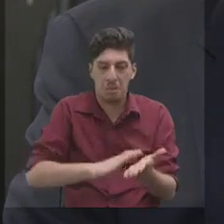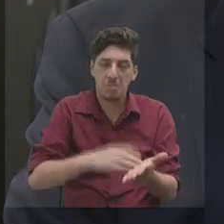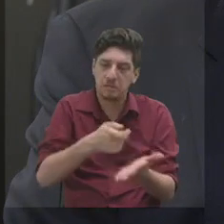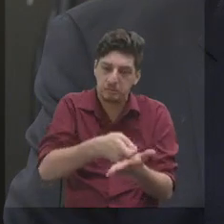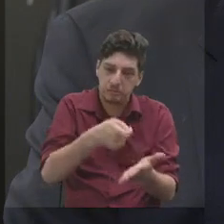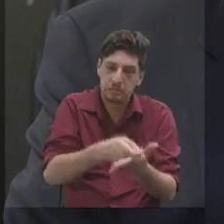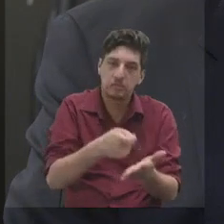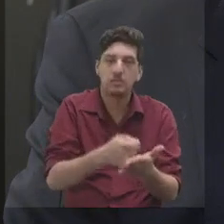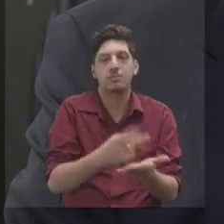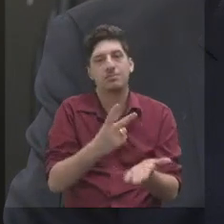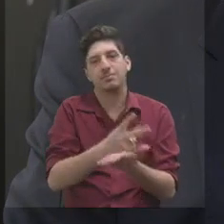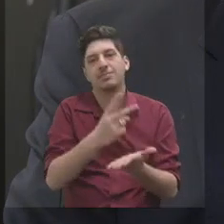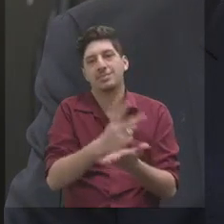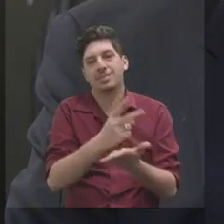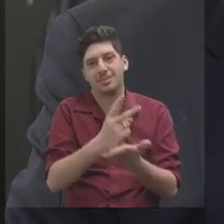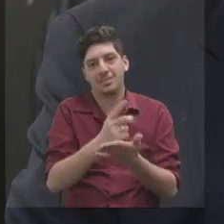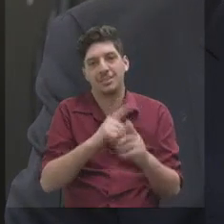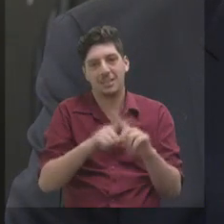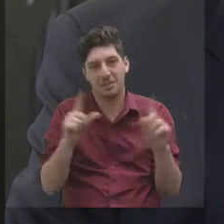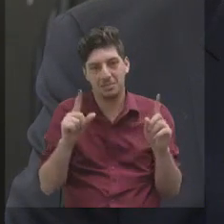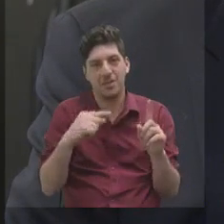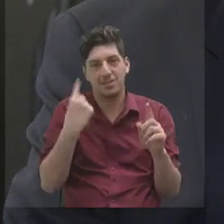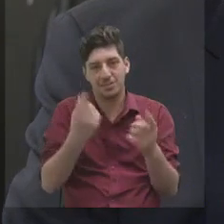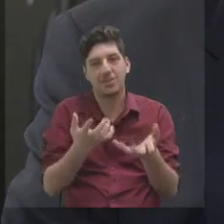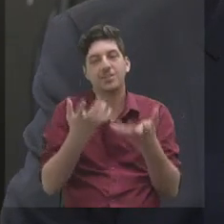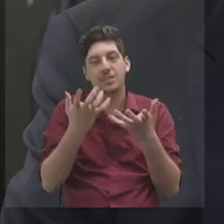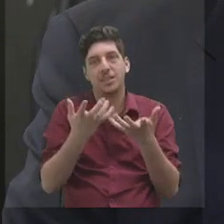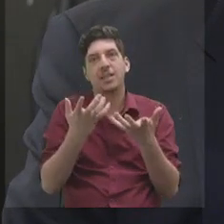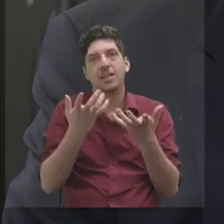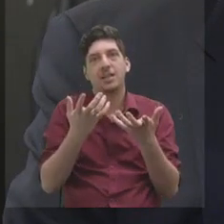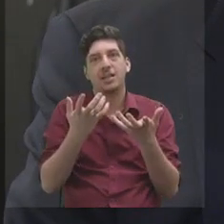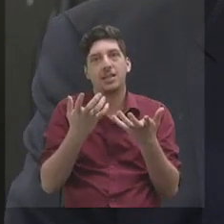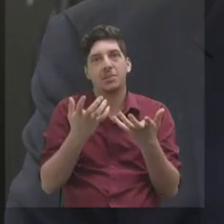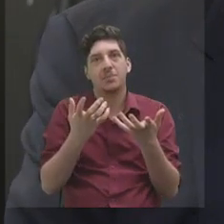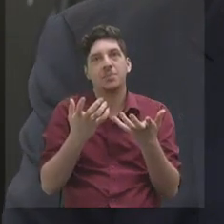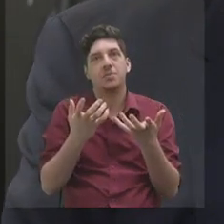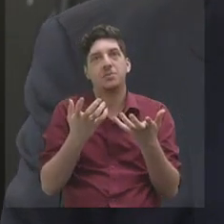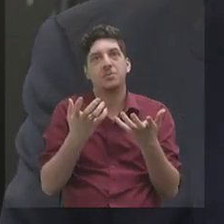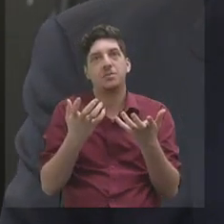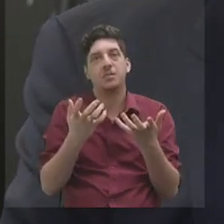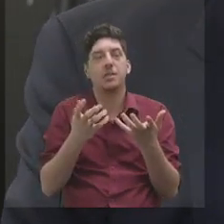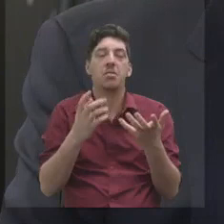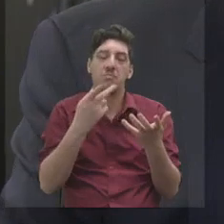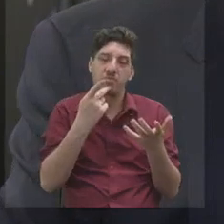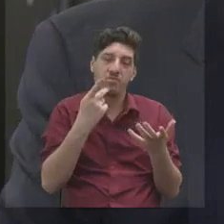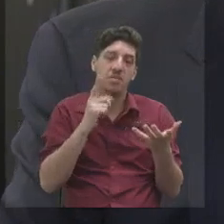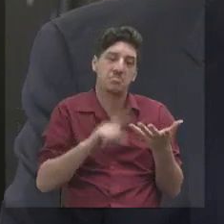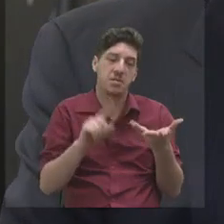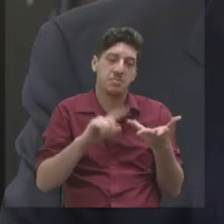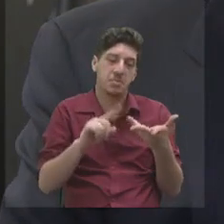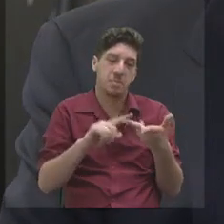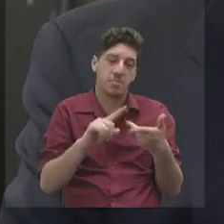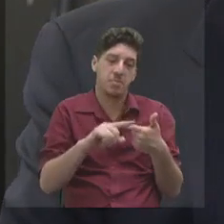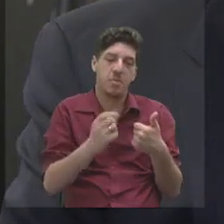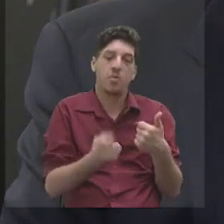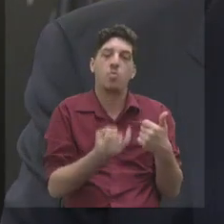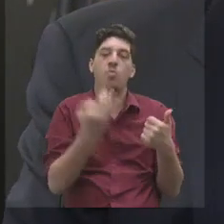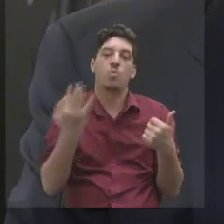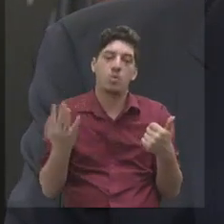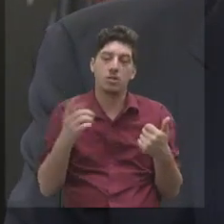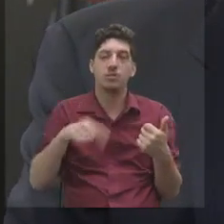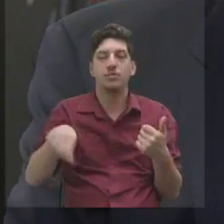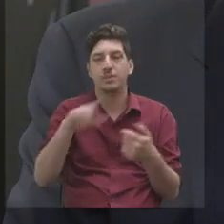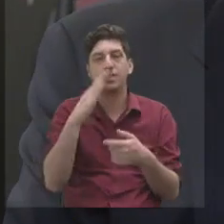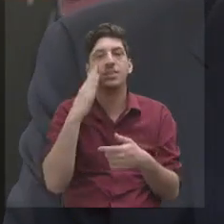constante Mas queremos mais do que as que elencar o número de estradas que eu sei que vocês sabem muito bem